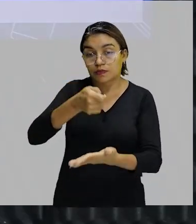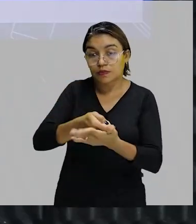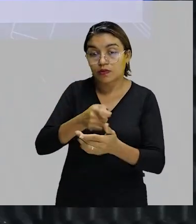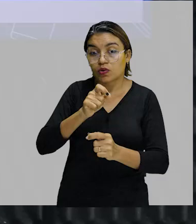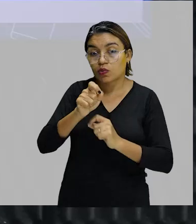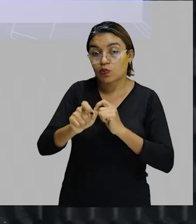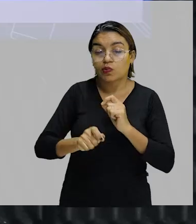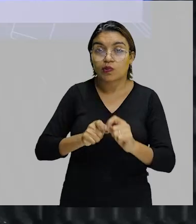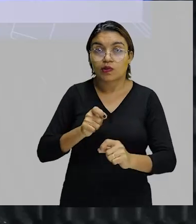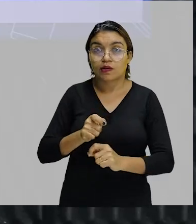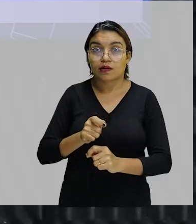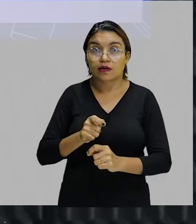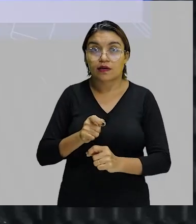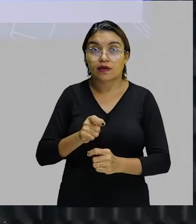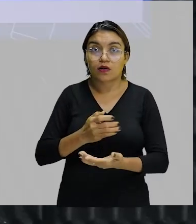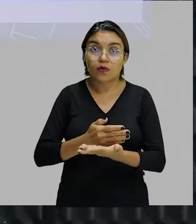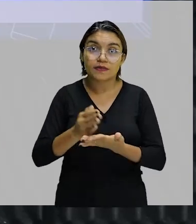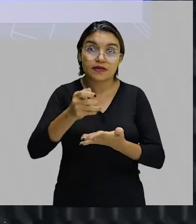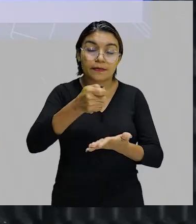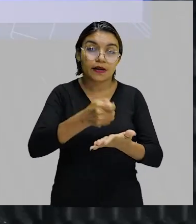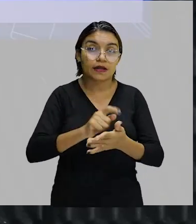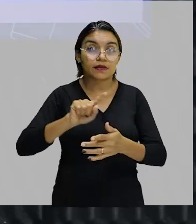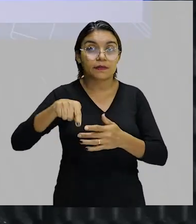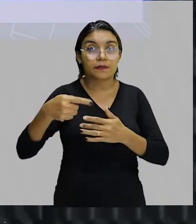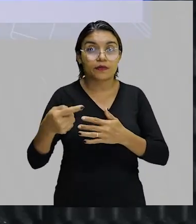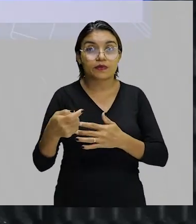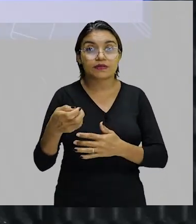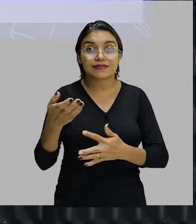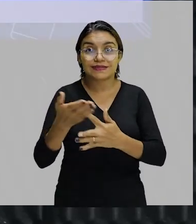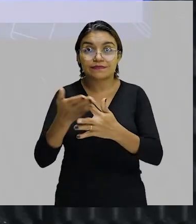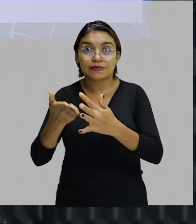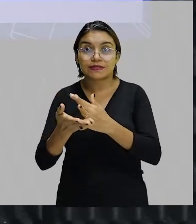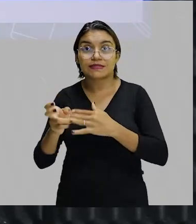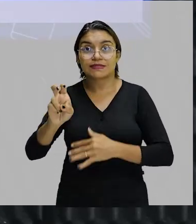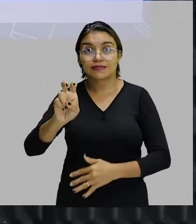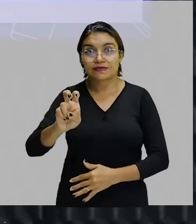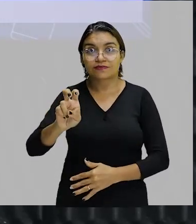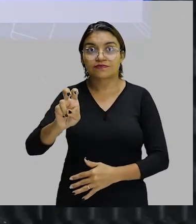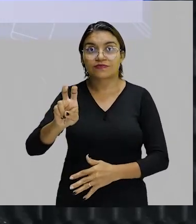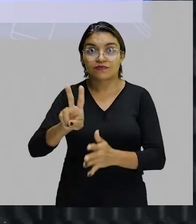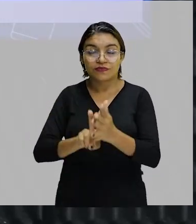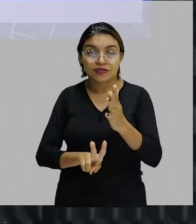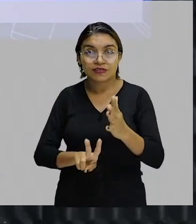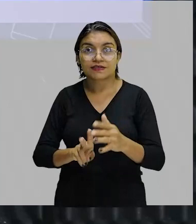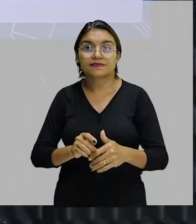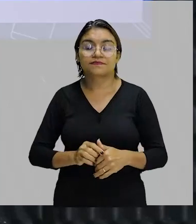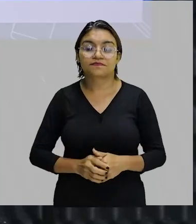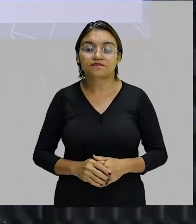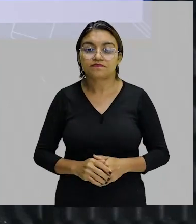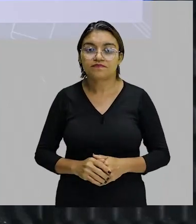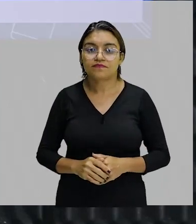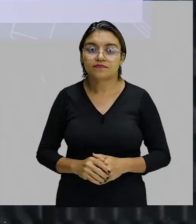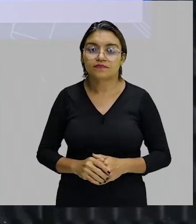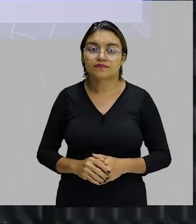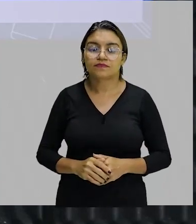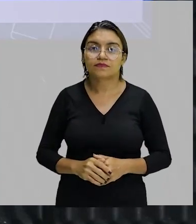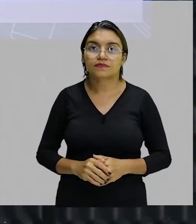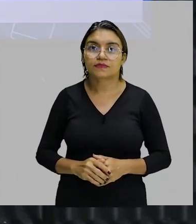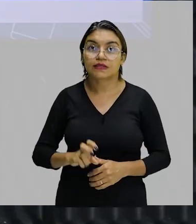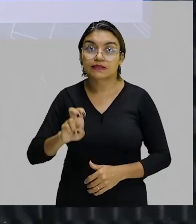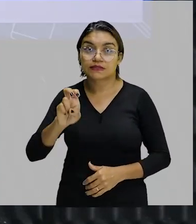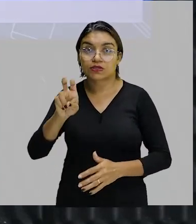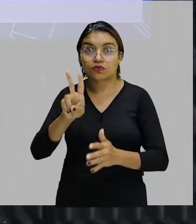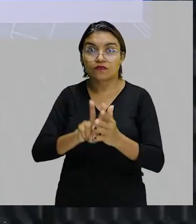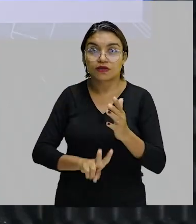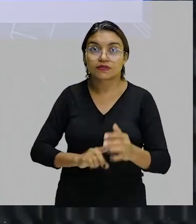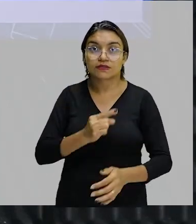pagar a entrada e parcelar o restante em 5 vezes, sendo que essas 5 vezes,